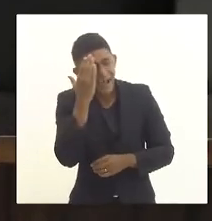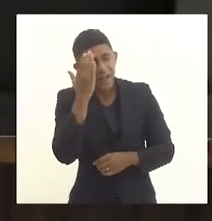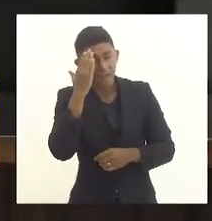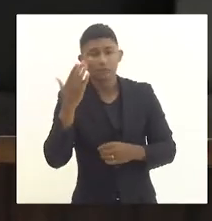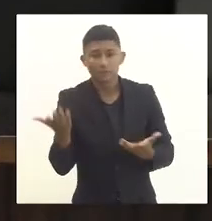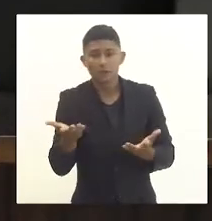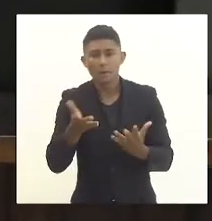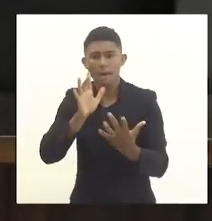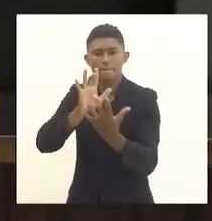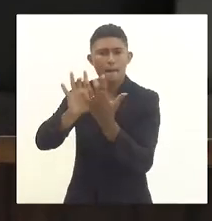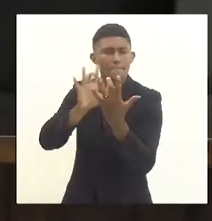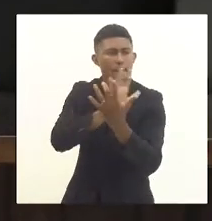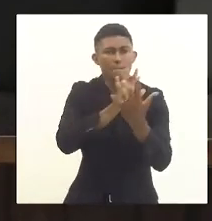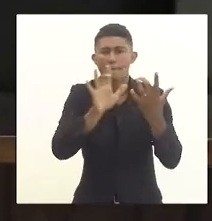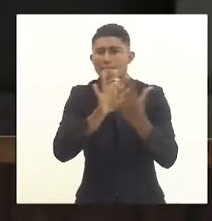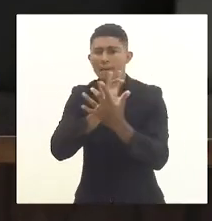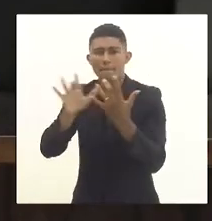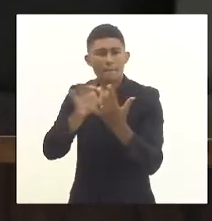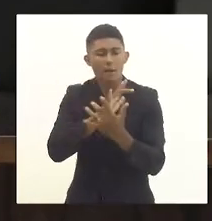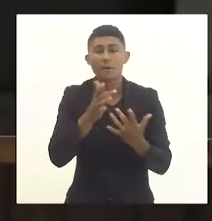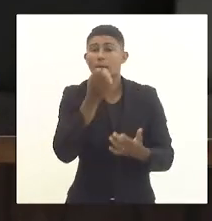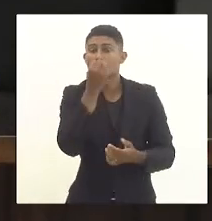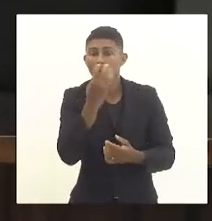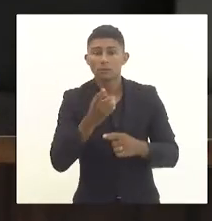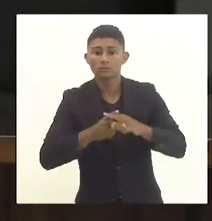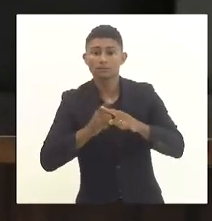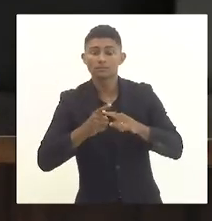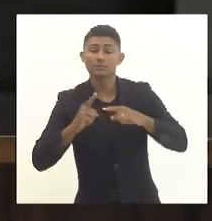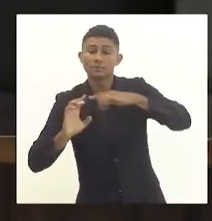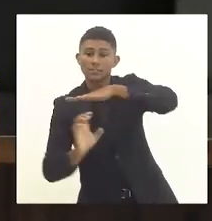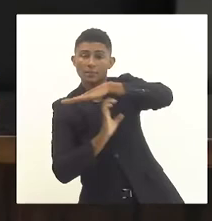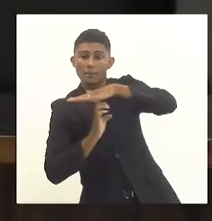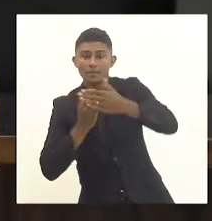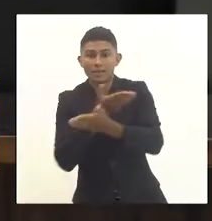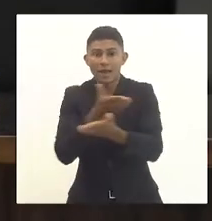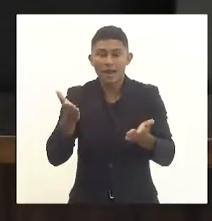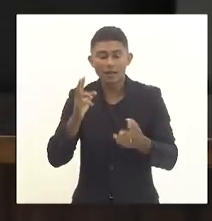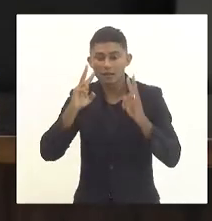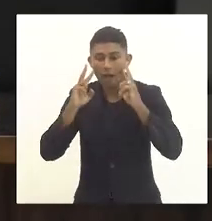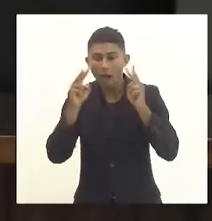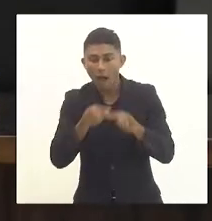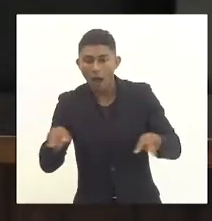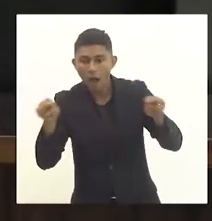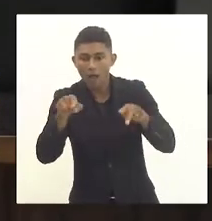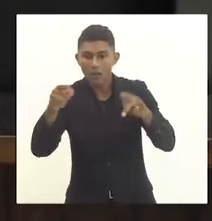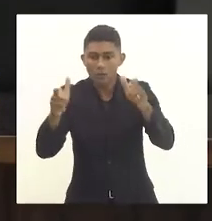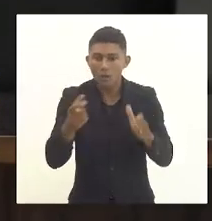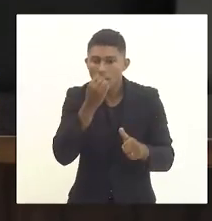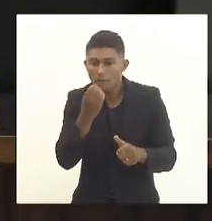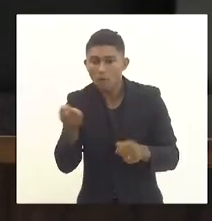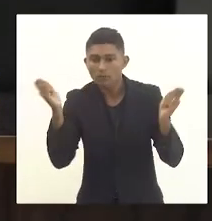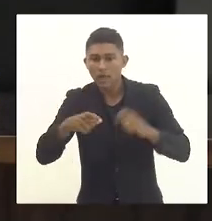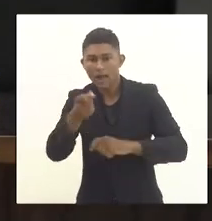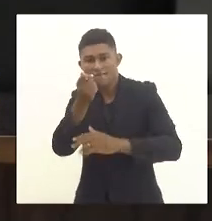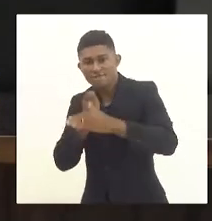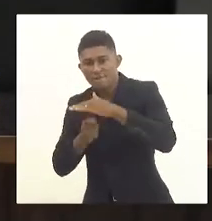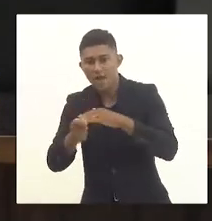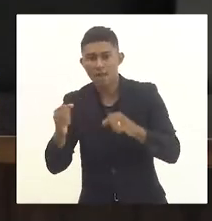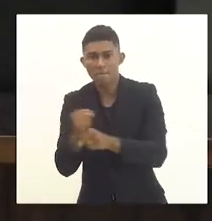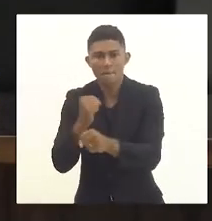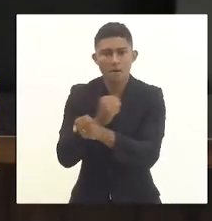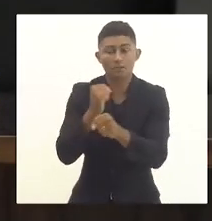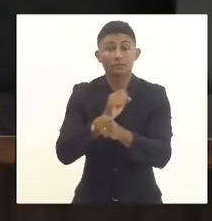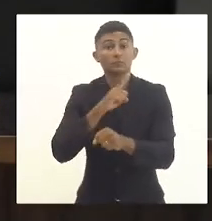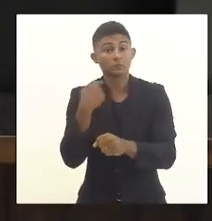conectividade conta a favor quando as empresas resolvem investir em um território. E se estamos falando do futuro e sobre atrair